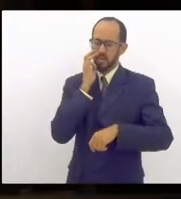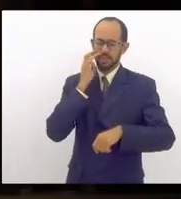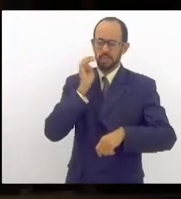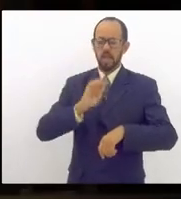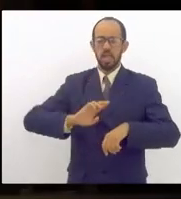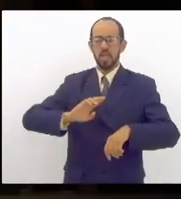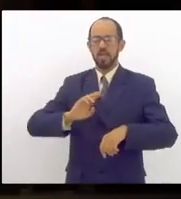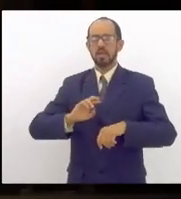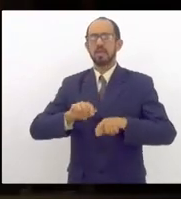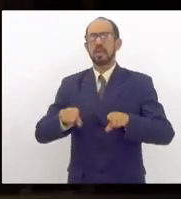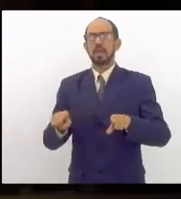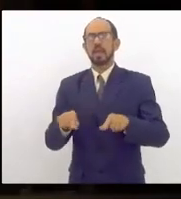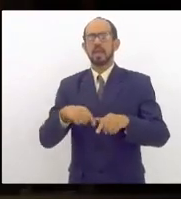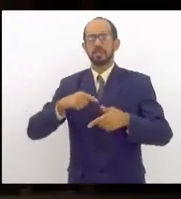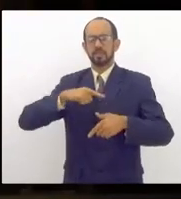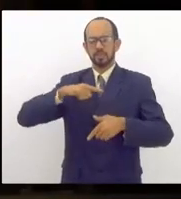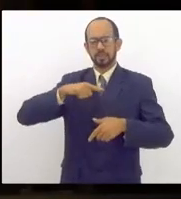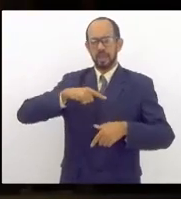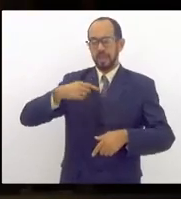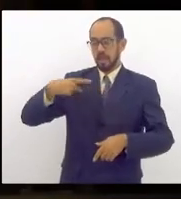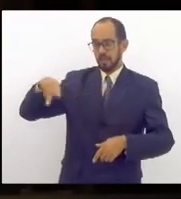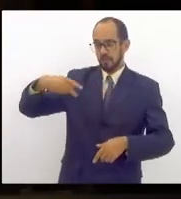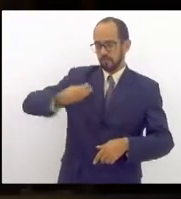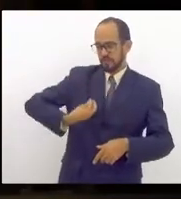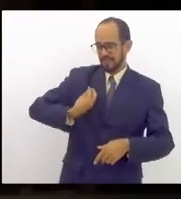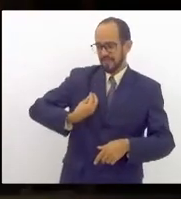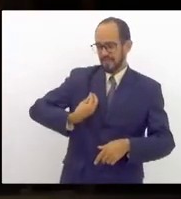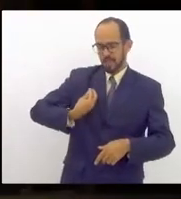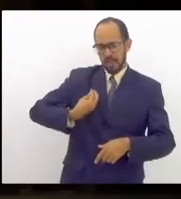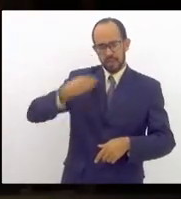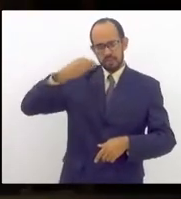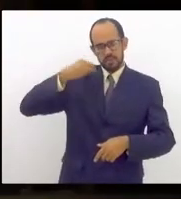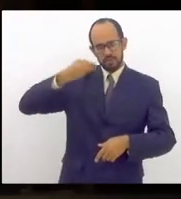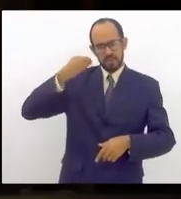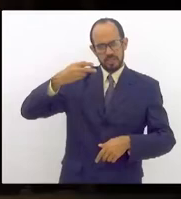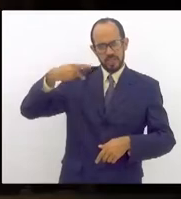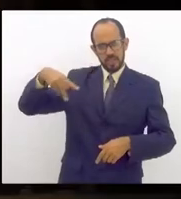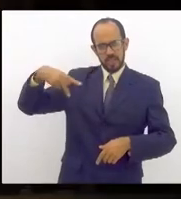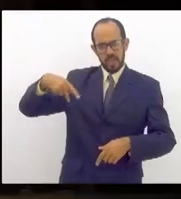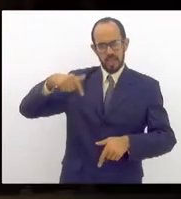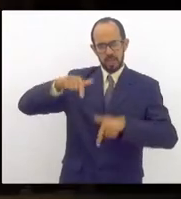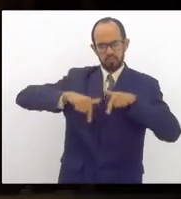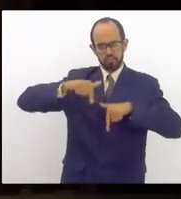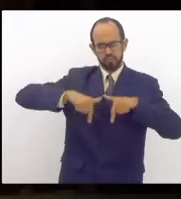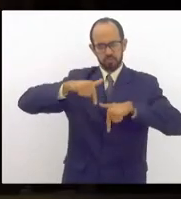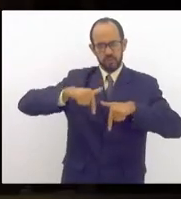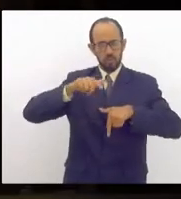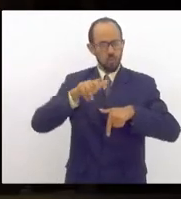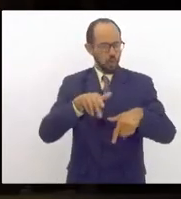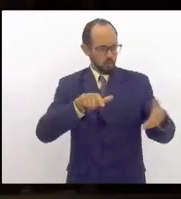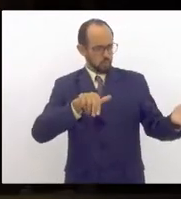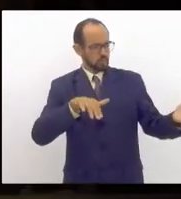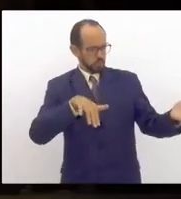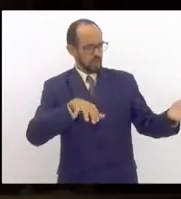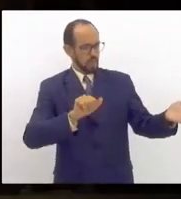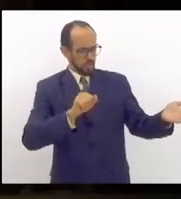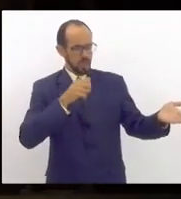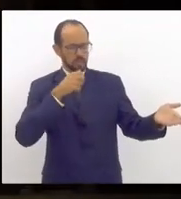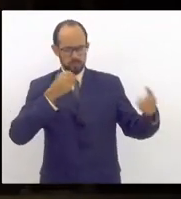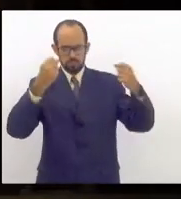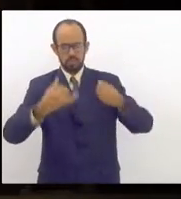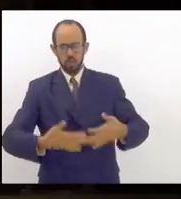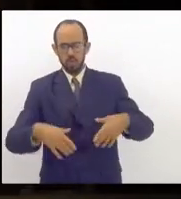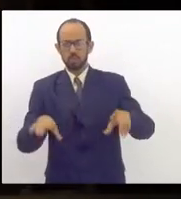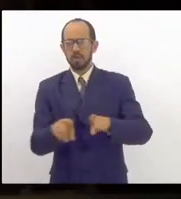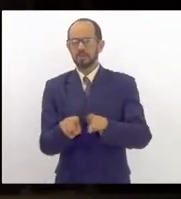traz né toda a sua vida para esse lugar como bem disse é Luciana botei mas ela coloca